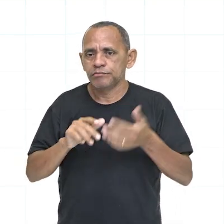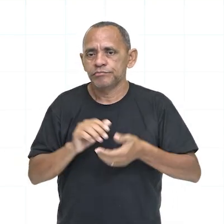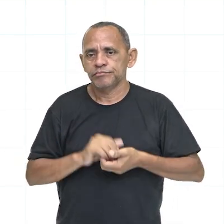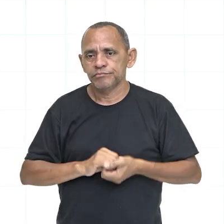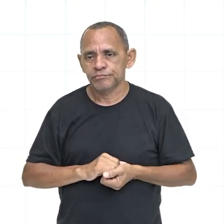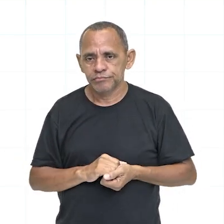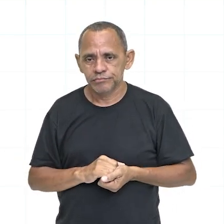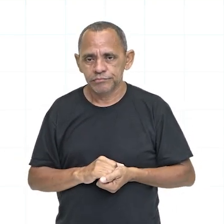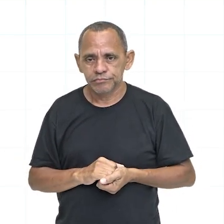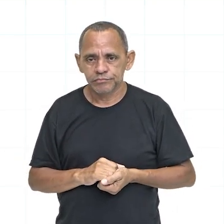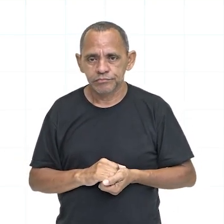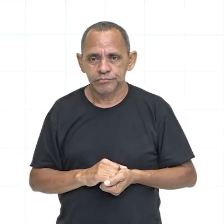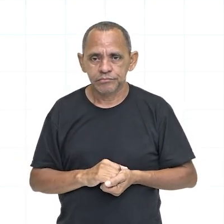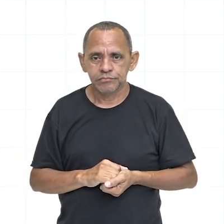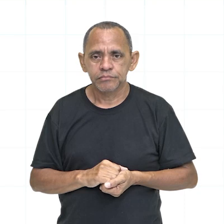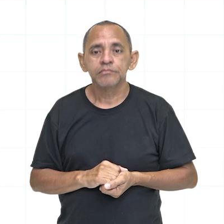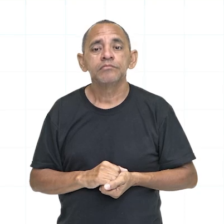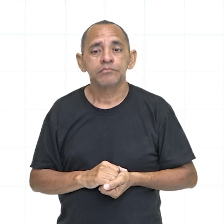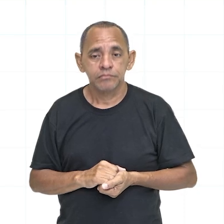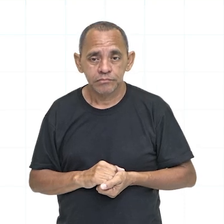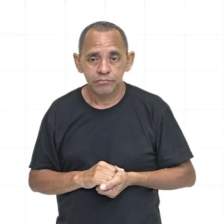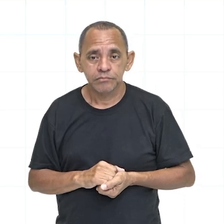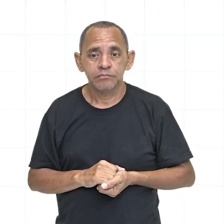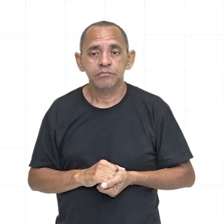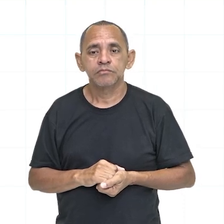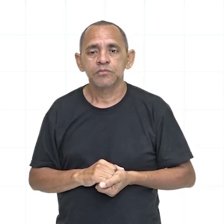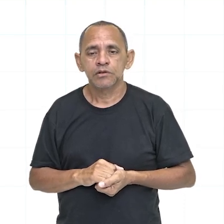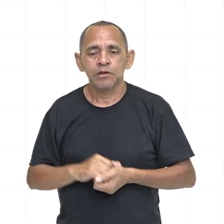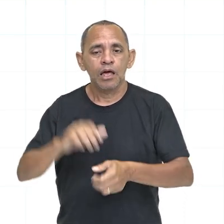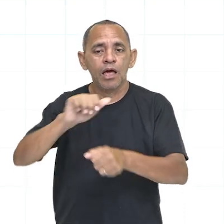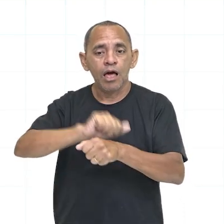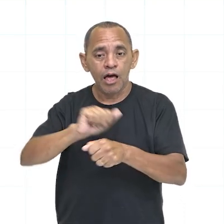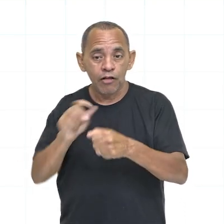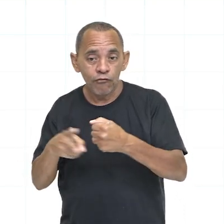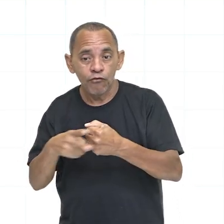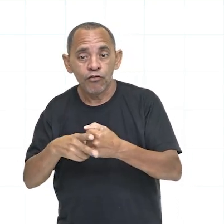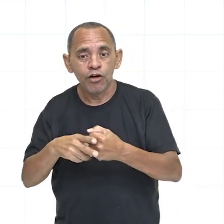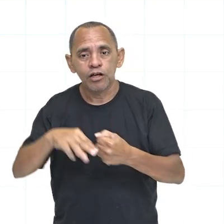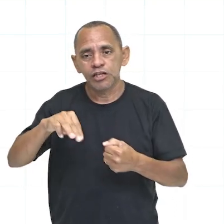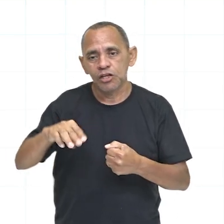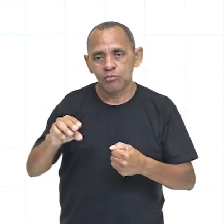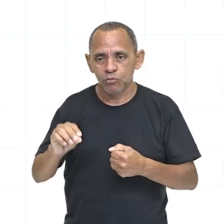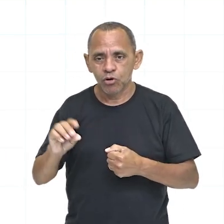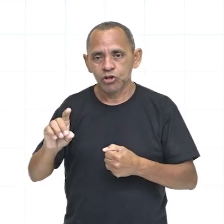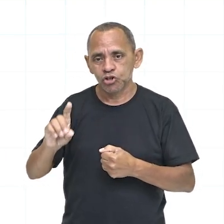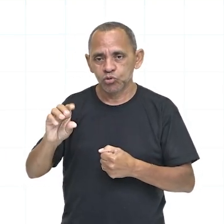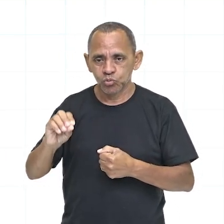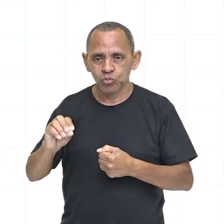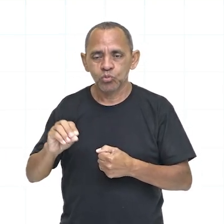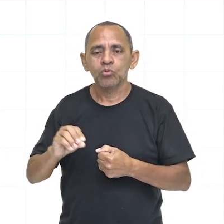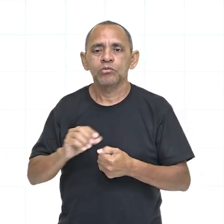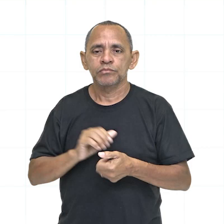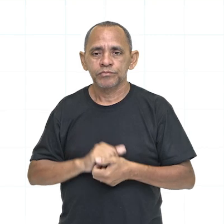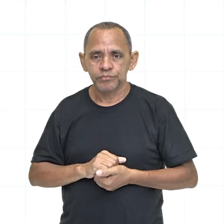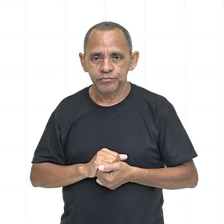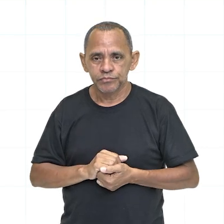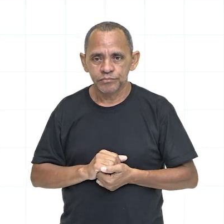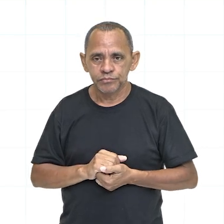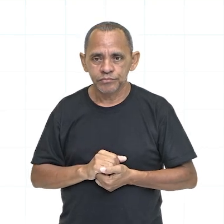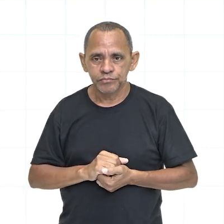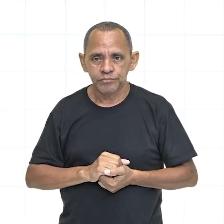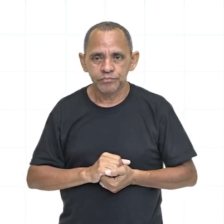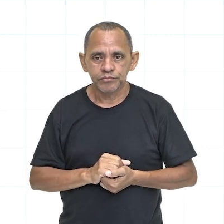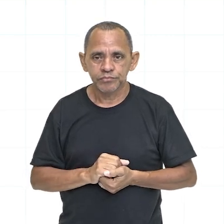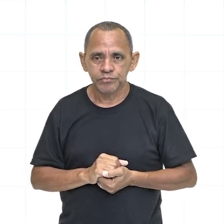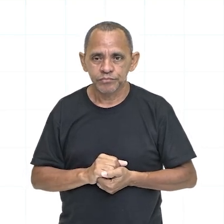adjetivos. Advérbios de modo, aí nós temos alguns exemplos ali. Quick, que é rápido, né? Repare que rápido é uma